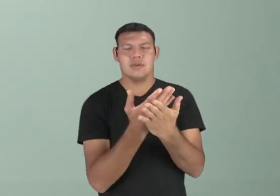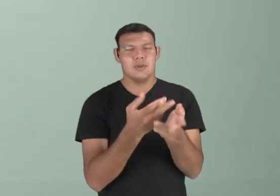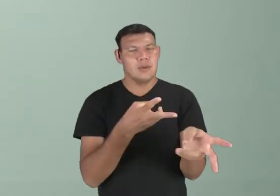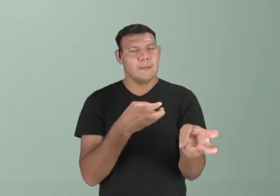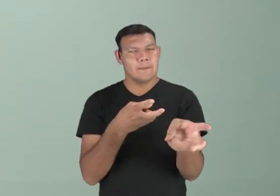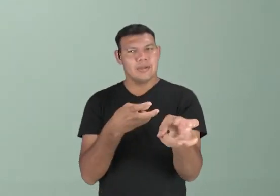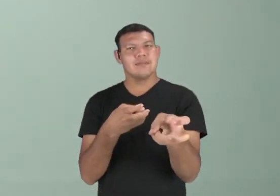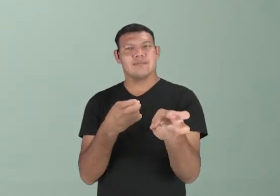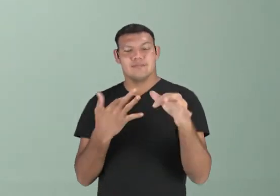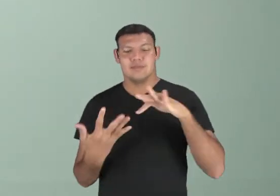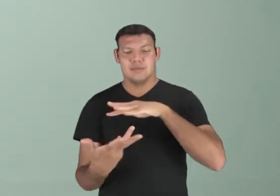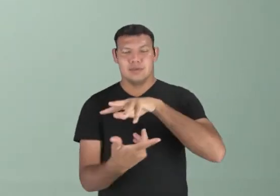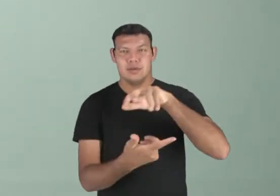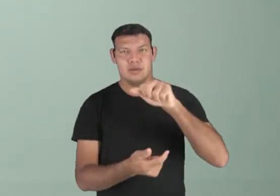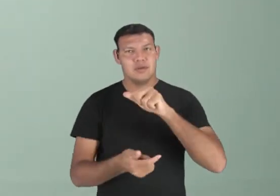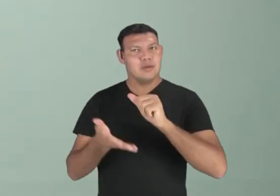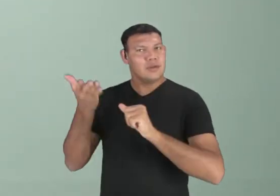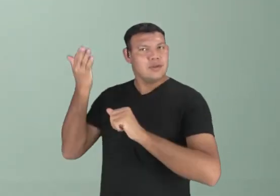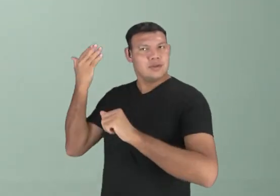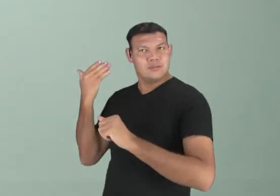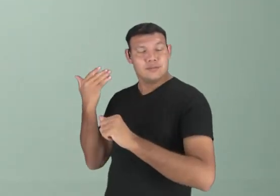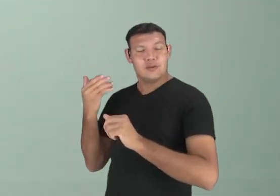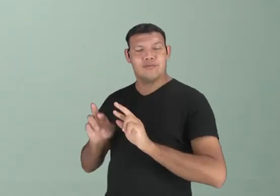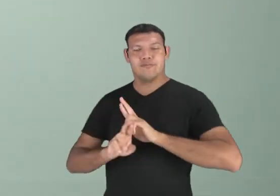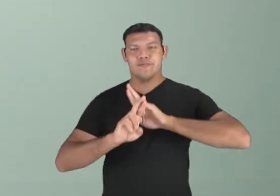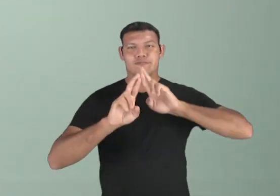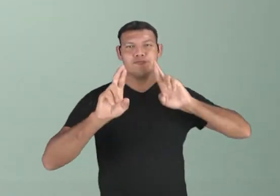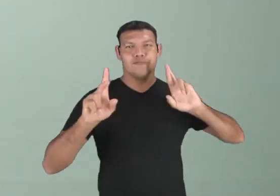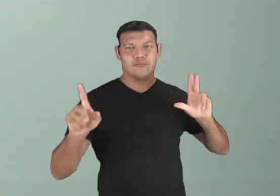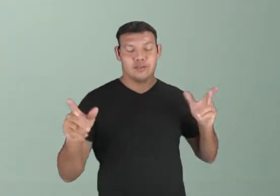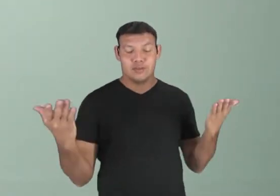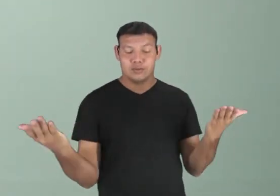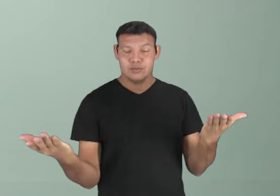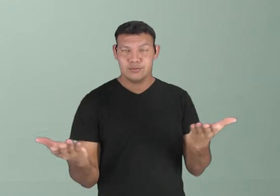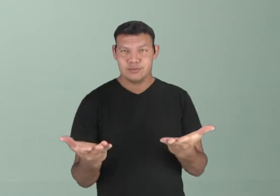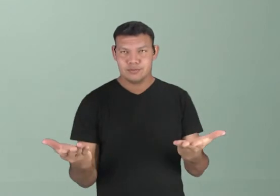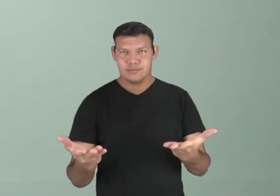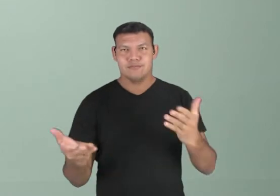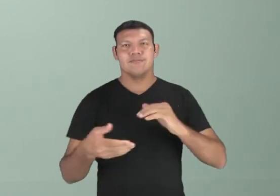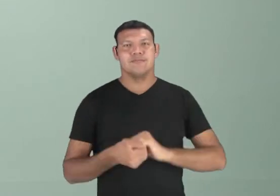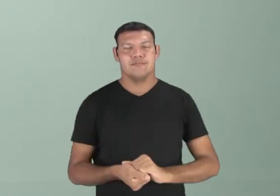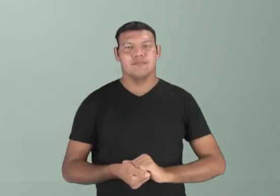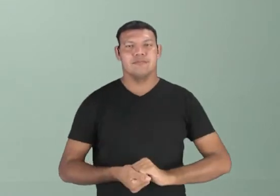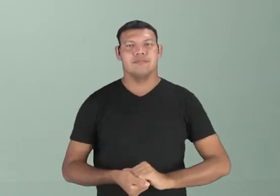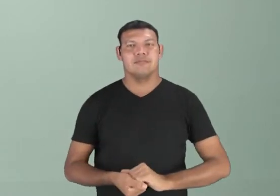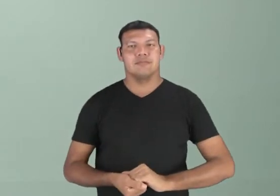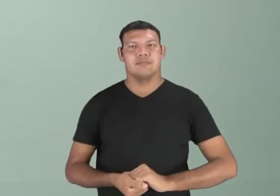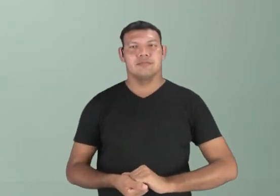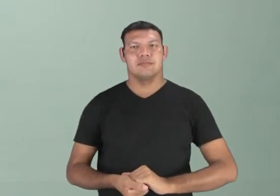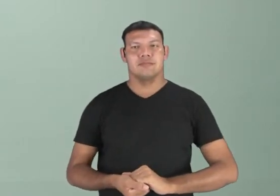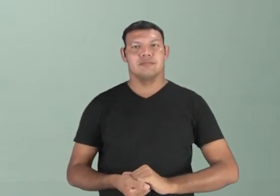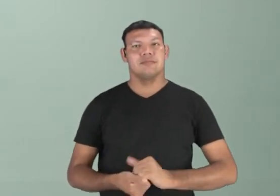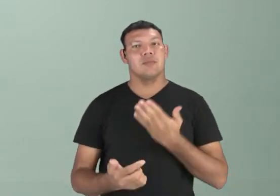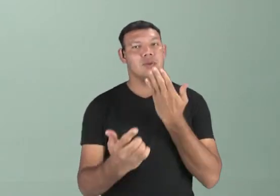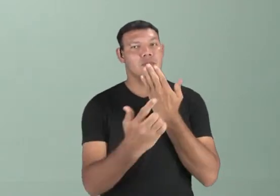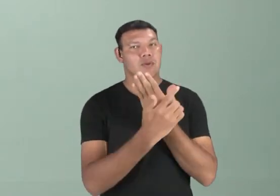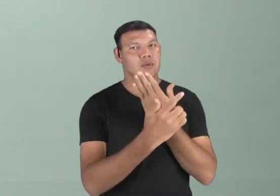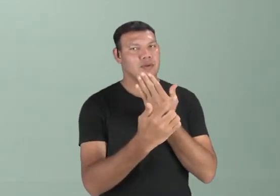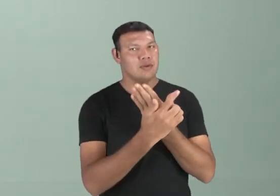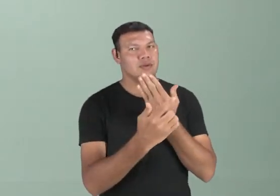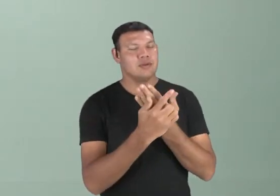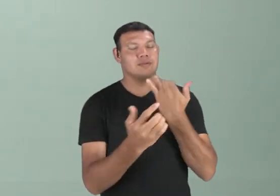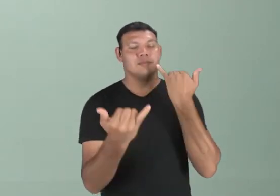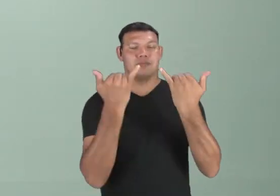o mundo no passado, diferentemente do que vemos e concebemos o mundo hoje em função de todas